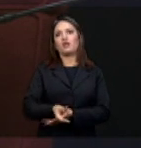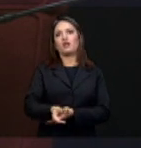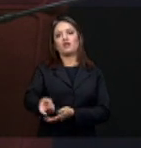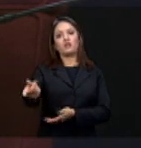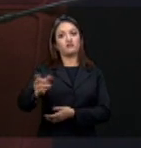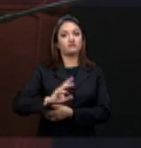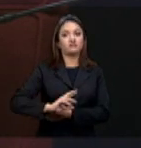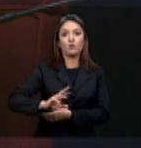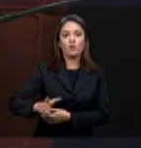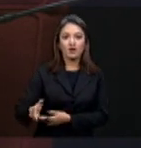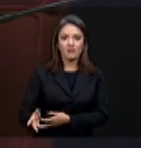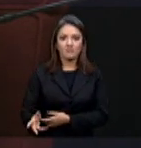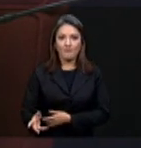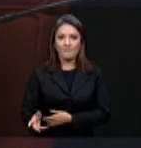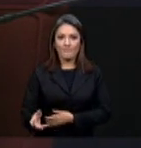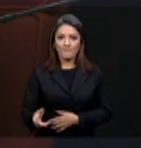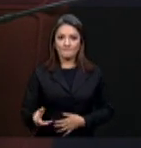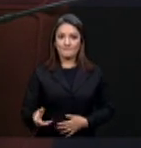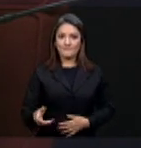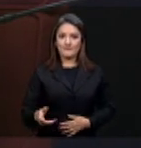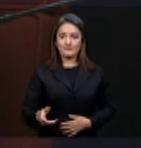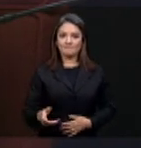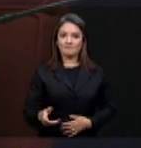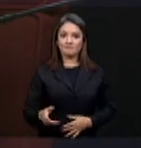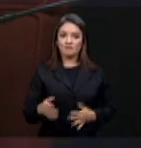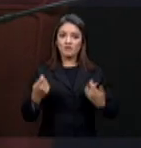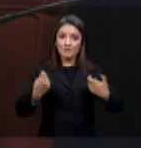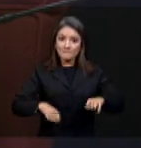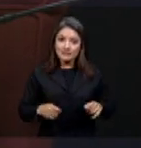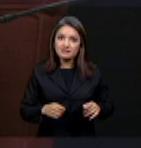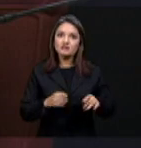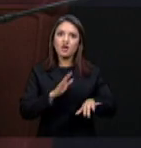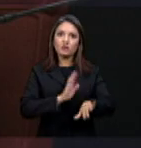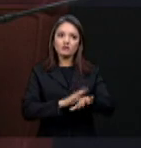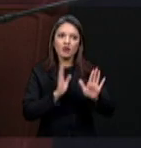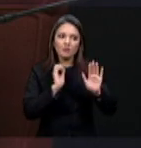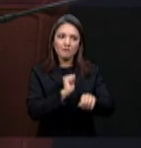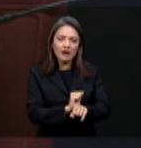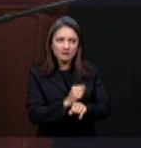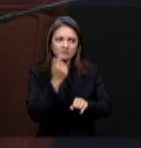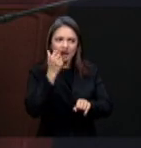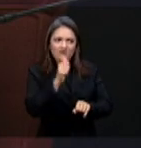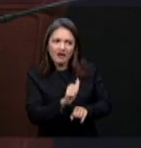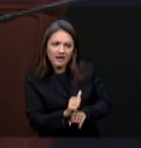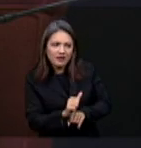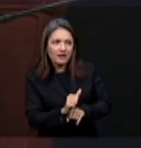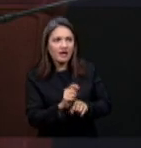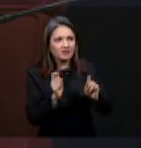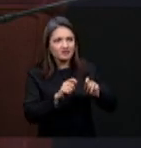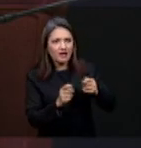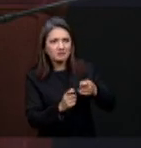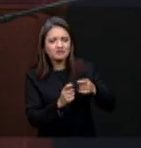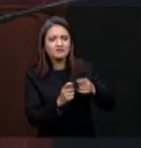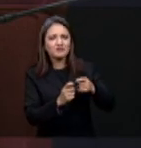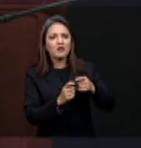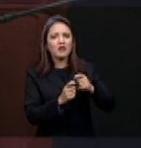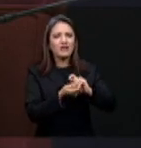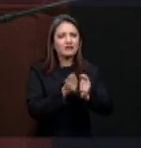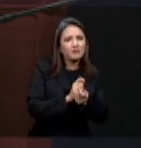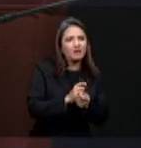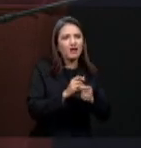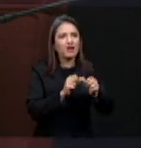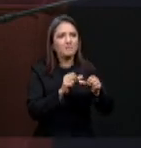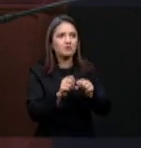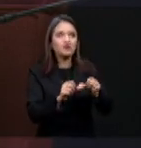menos não viver para sempre da forma que foi concebida ela precisa ser variada ser estendido ou não tem uma outra oportunidade eu acho